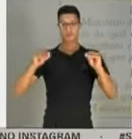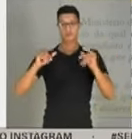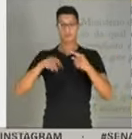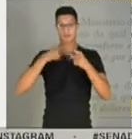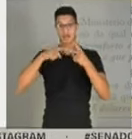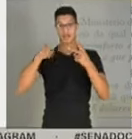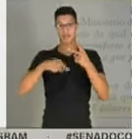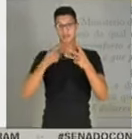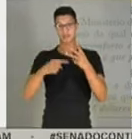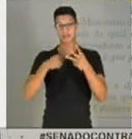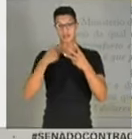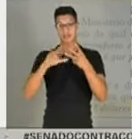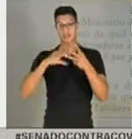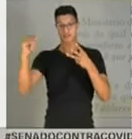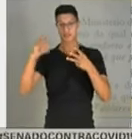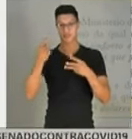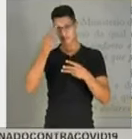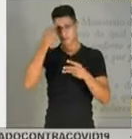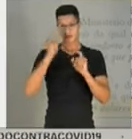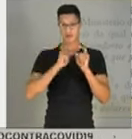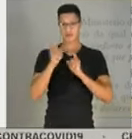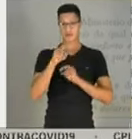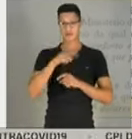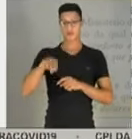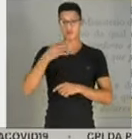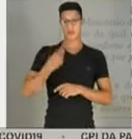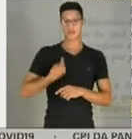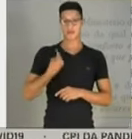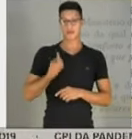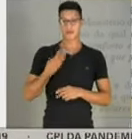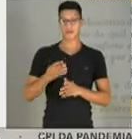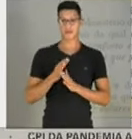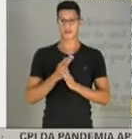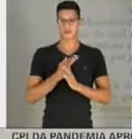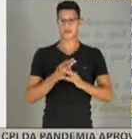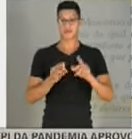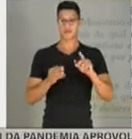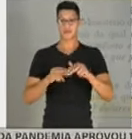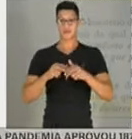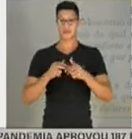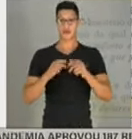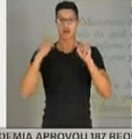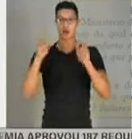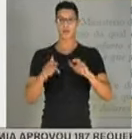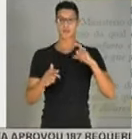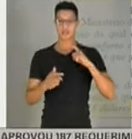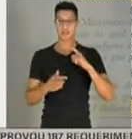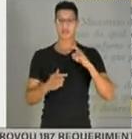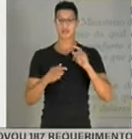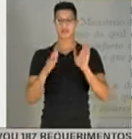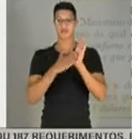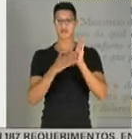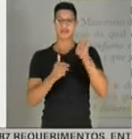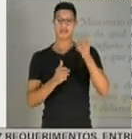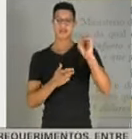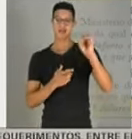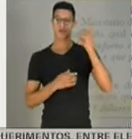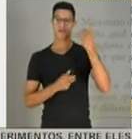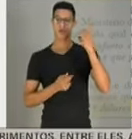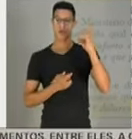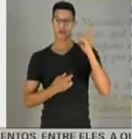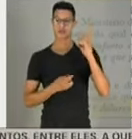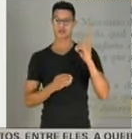desapareceu. Interessante, na primeira memória de uma reunião que Vossa Senhoria estava, onde foi tratado a vacina com o valor de 10